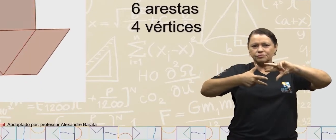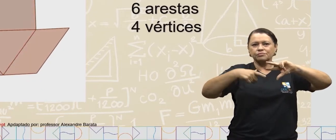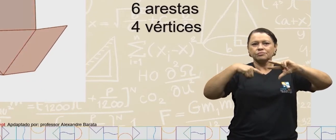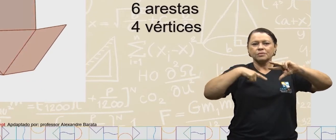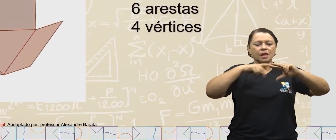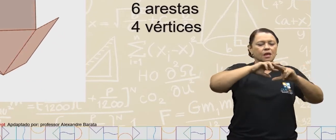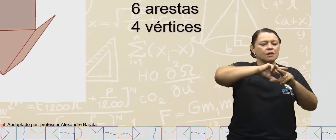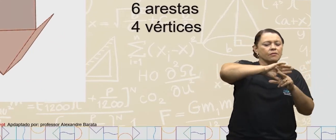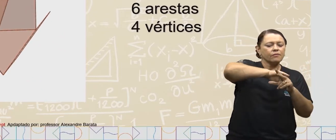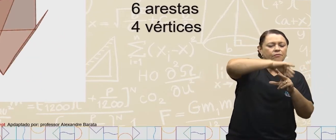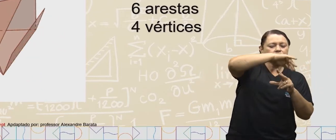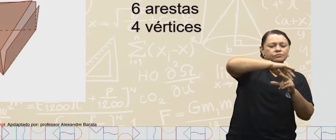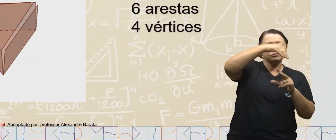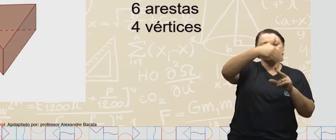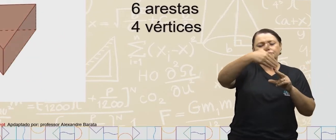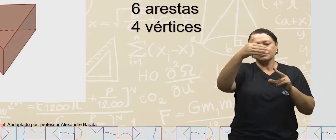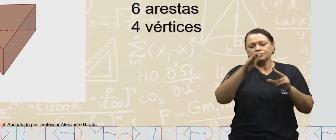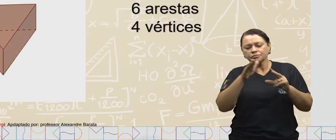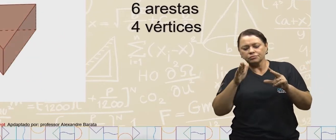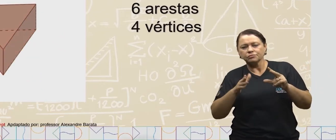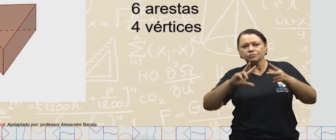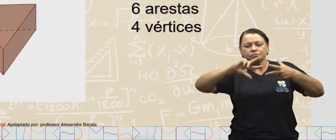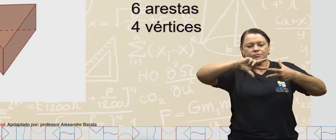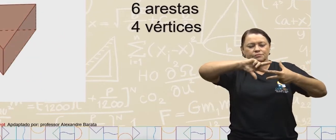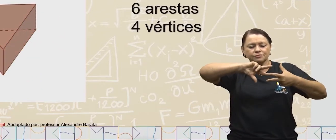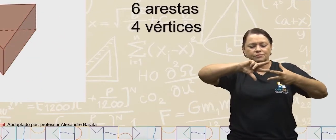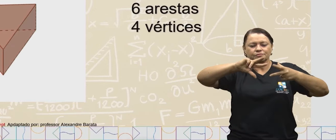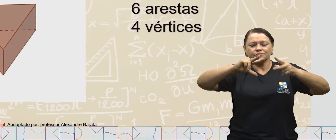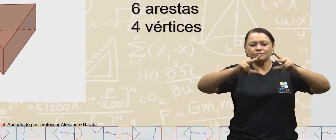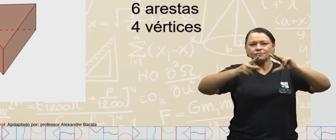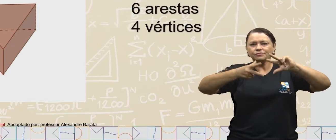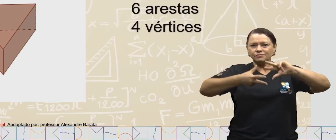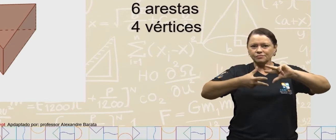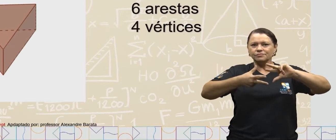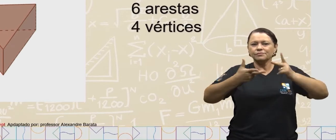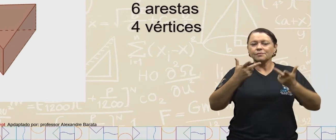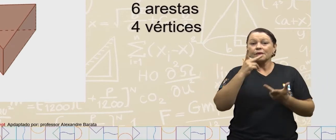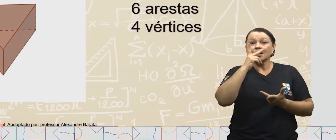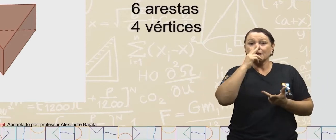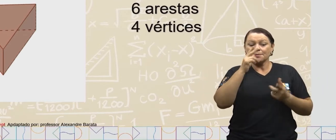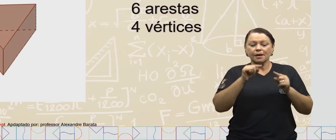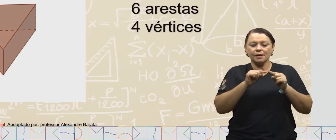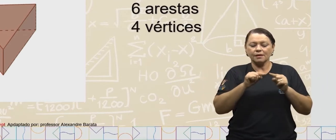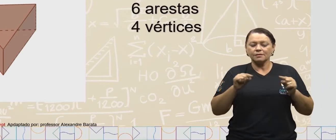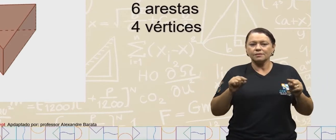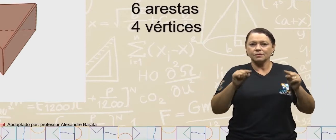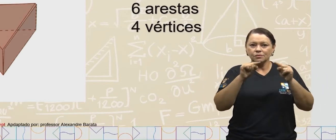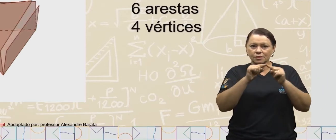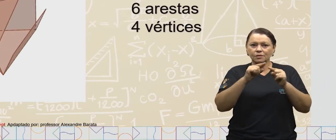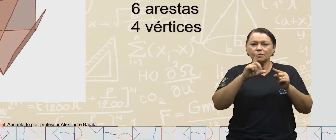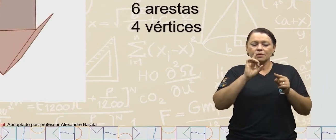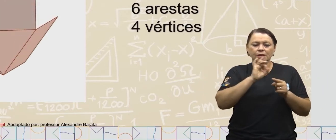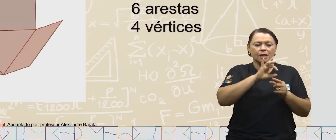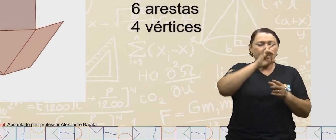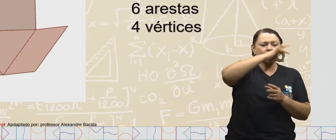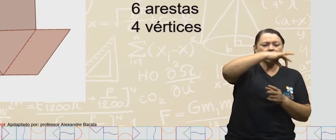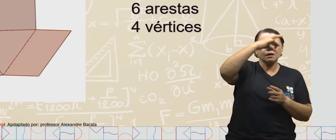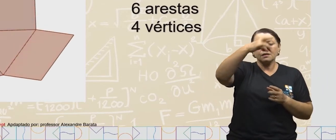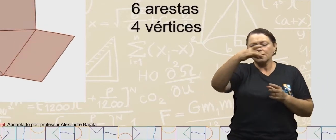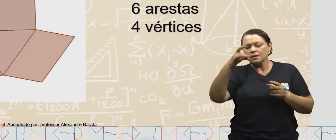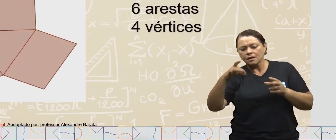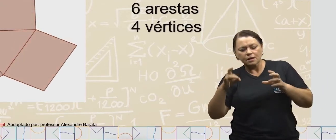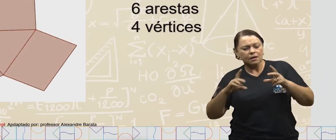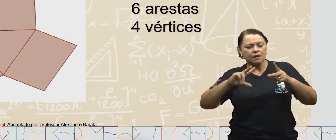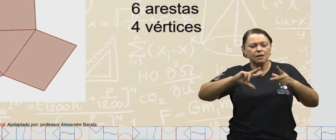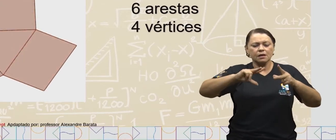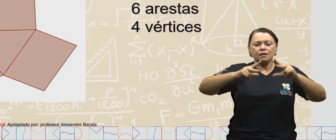e inferior. Neste caso, é em formato de um triângulo e seus lados em formato